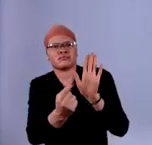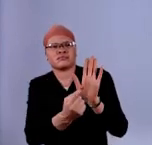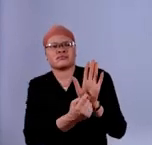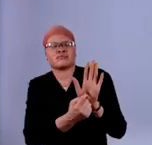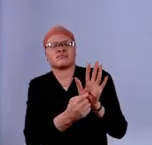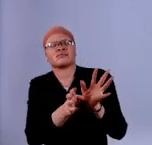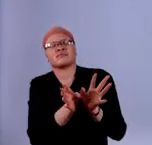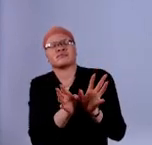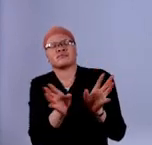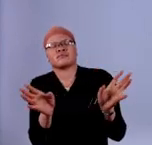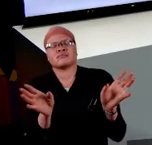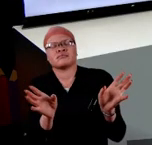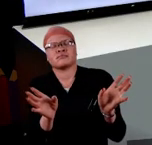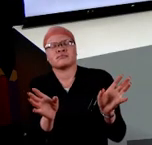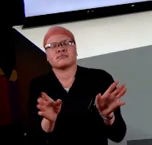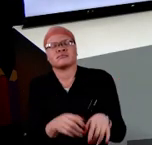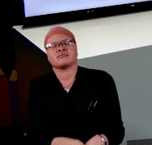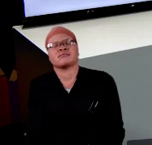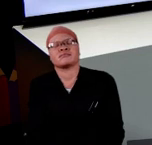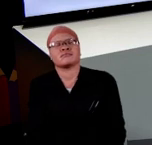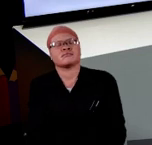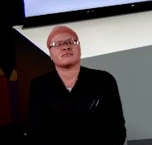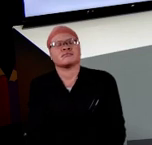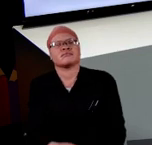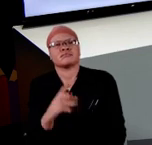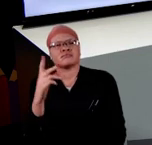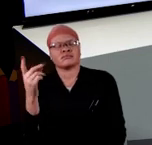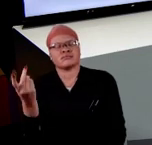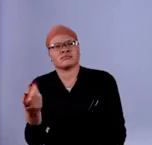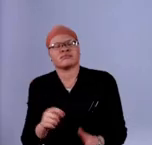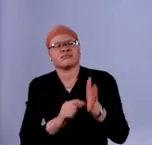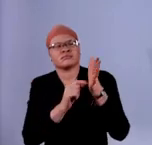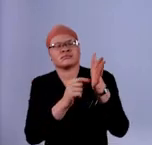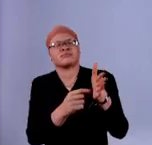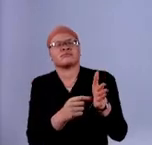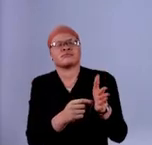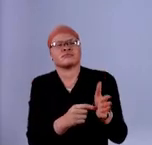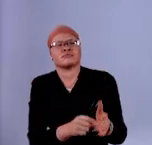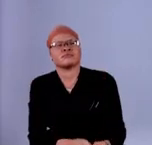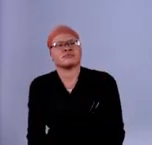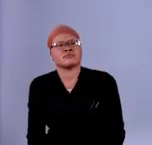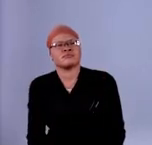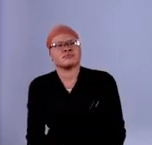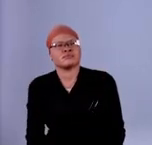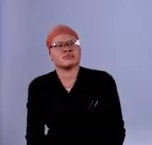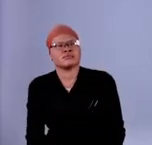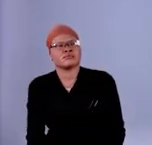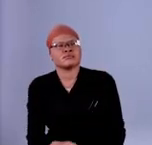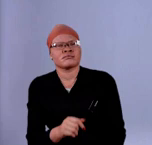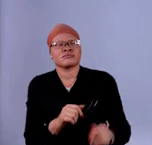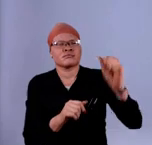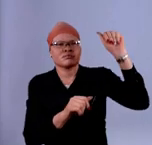partes em que a unidade Foi dividida a seguir vamos ter outro exemplo temos